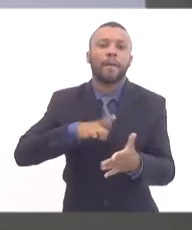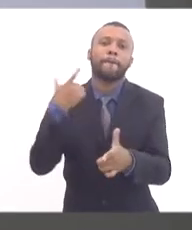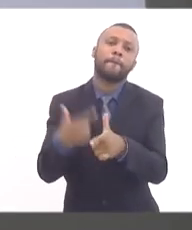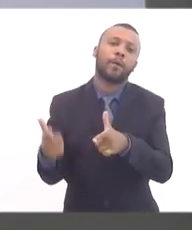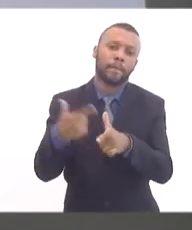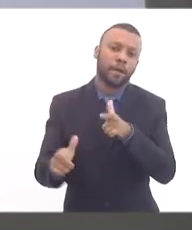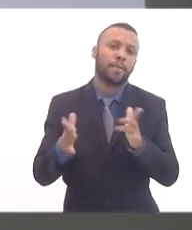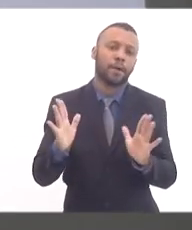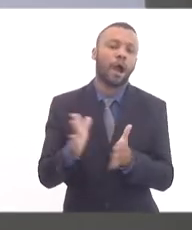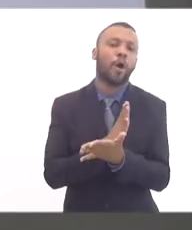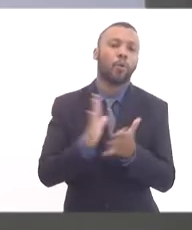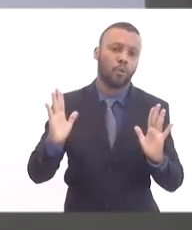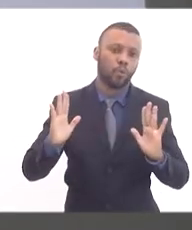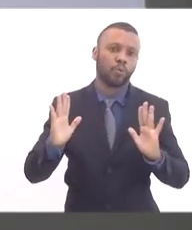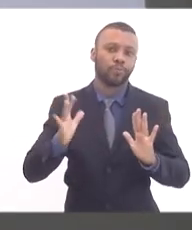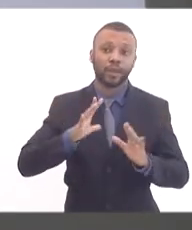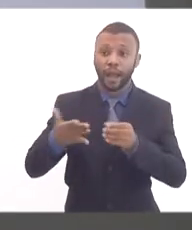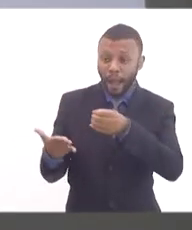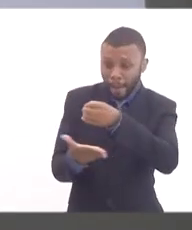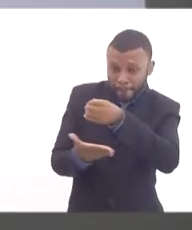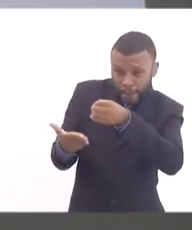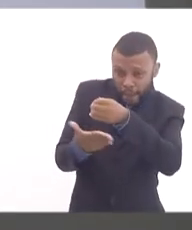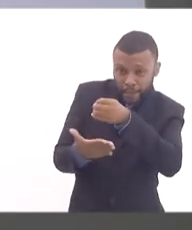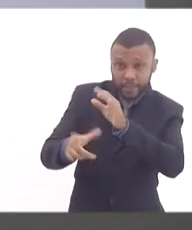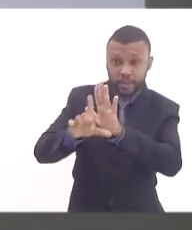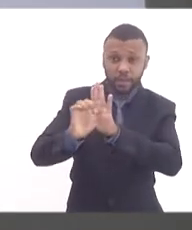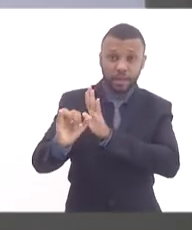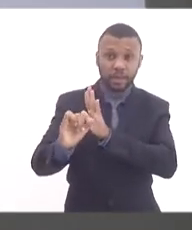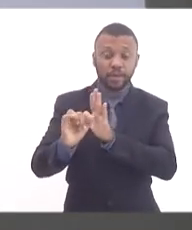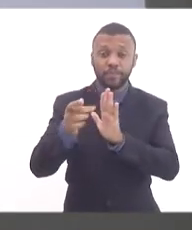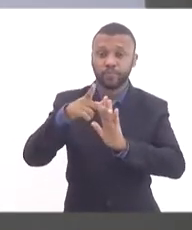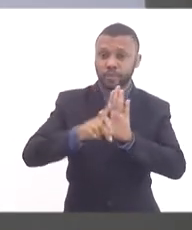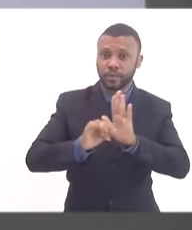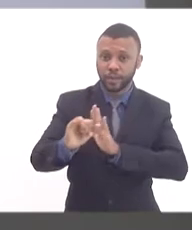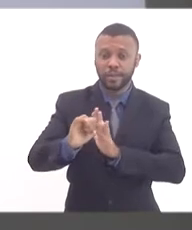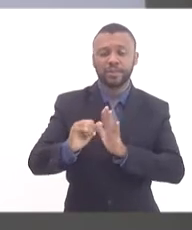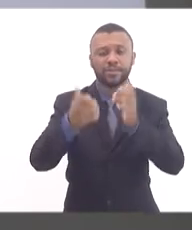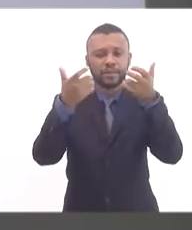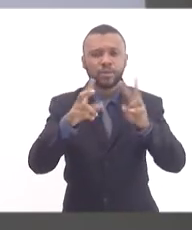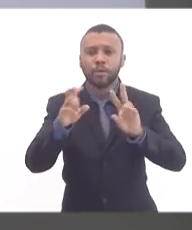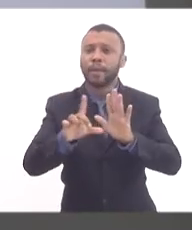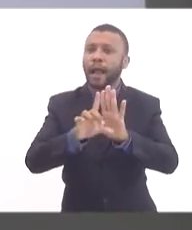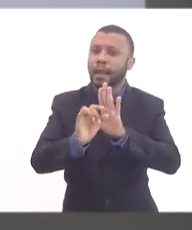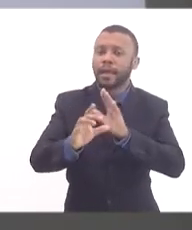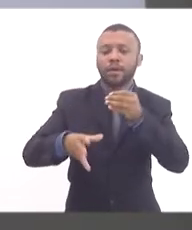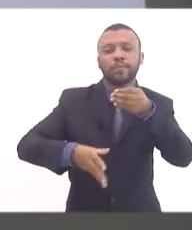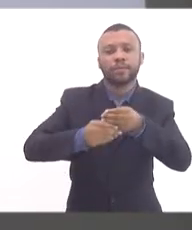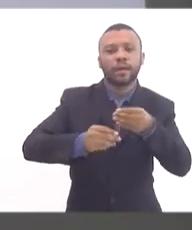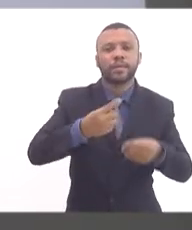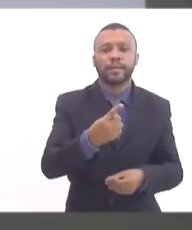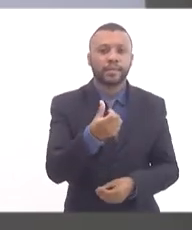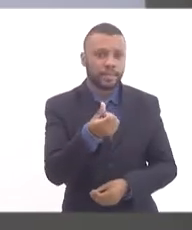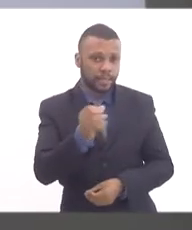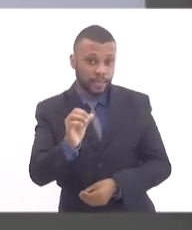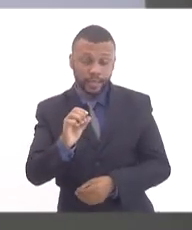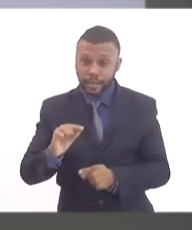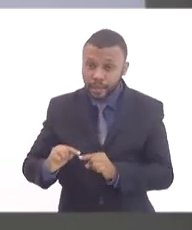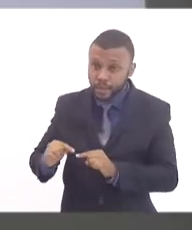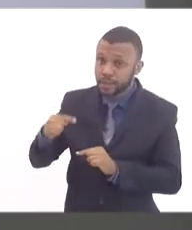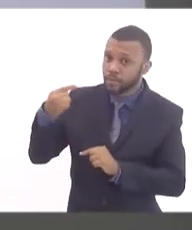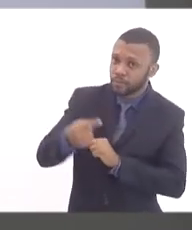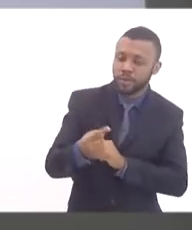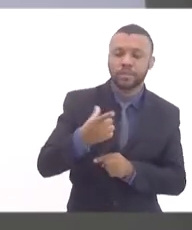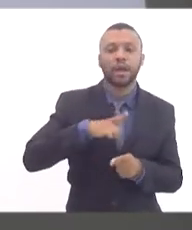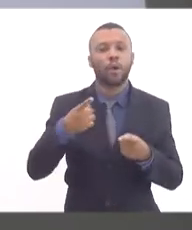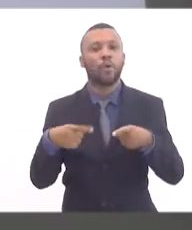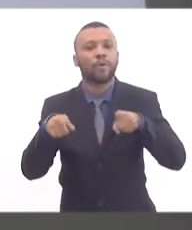né colocou e e o próprio projeto né fala é a lei complementar 160 e depois É um